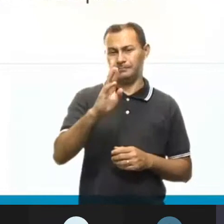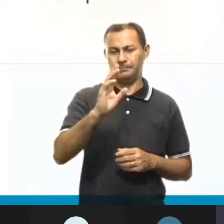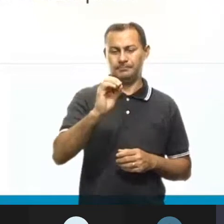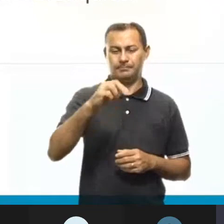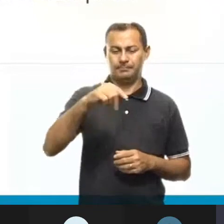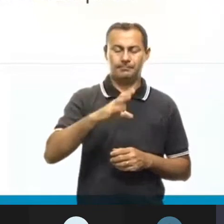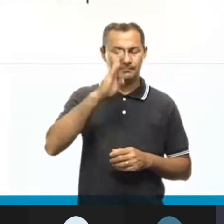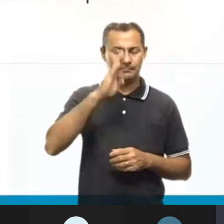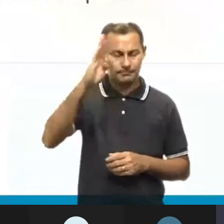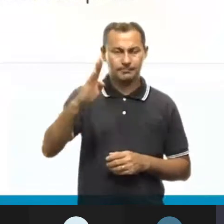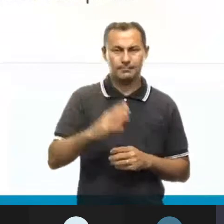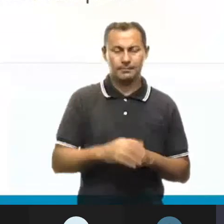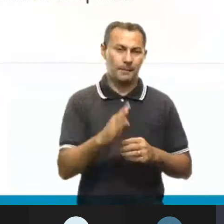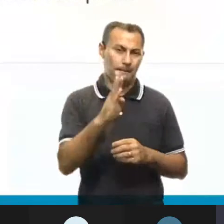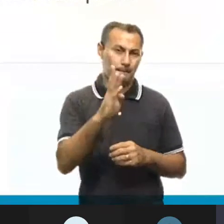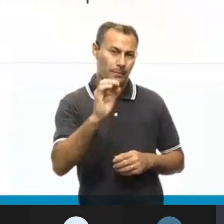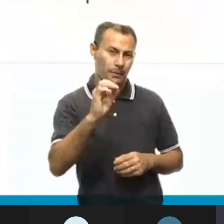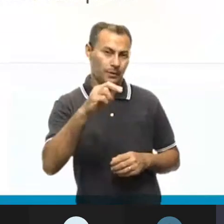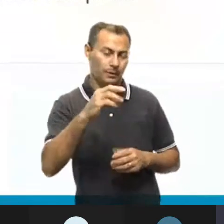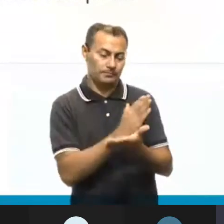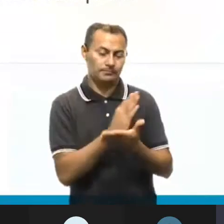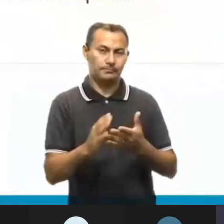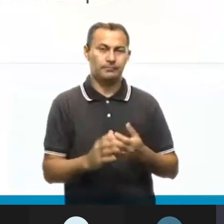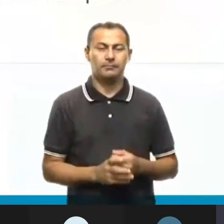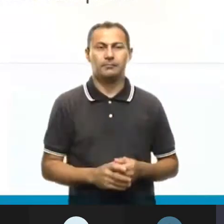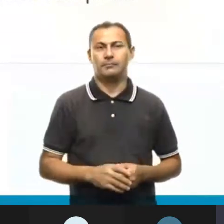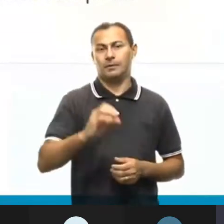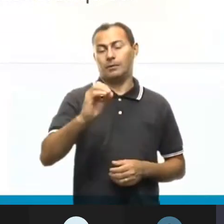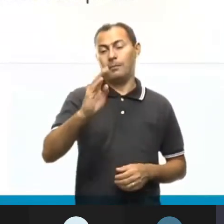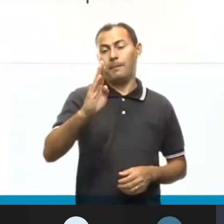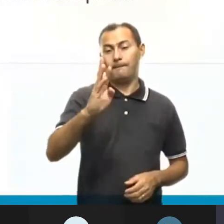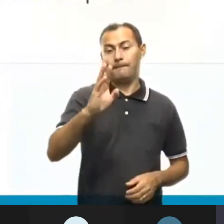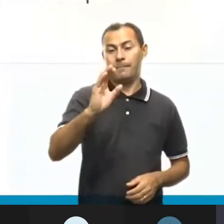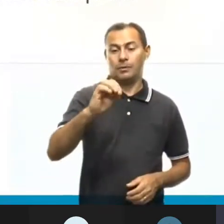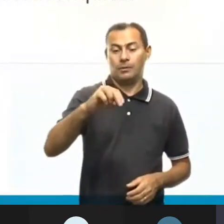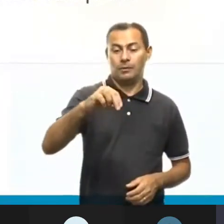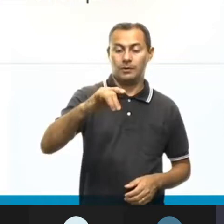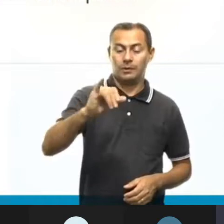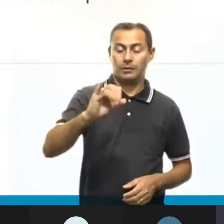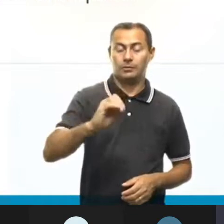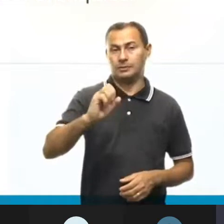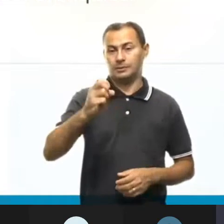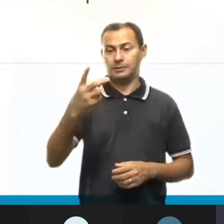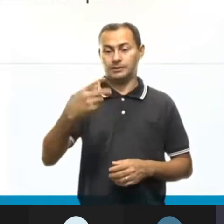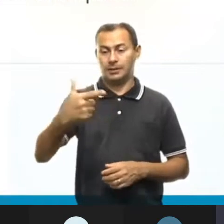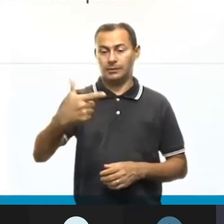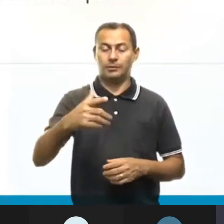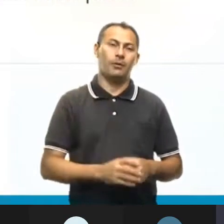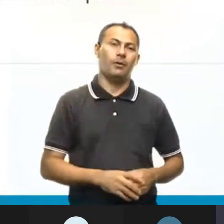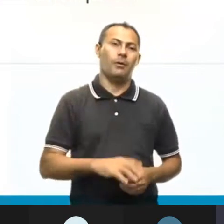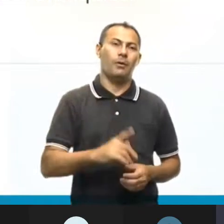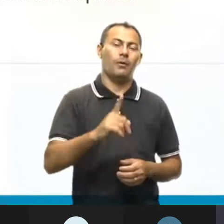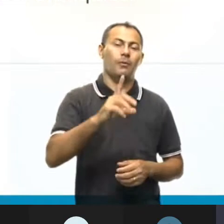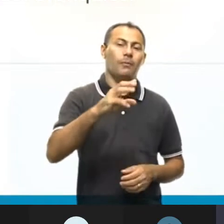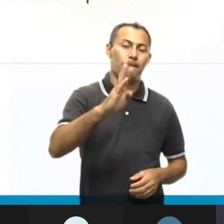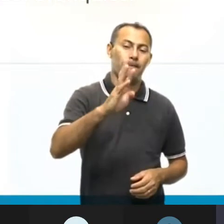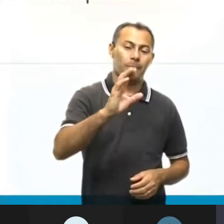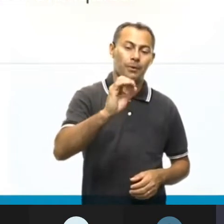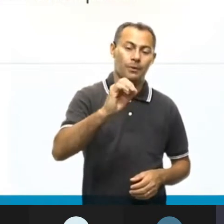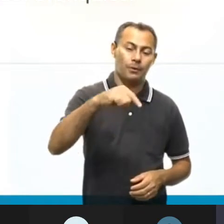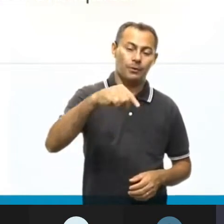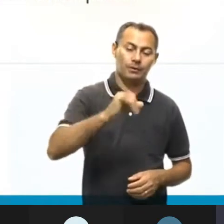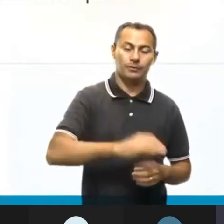se subdividem em brônquios que nós chamamos de ou brônquios secundários ou brônquios